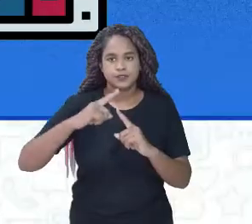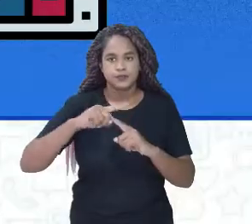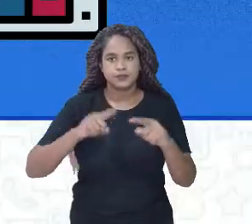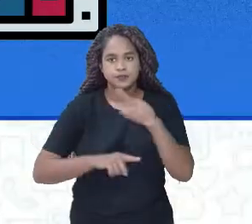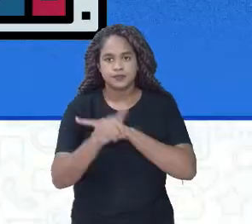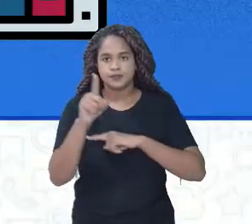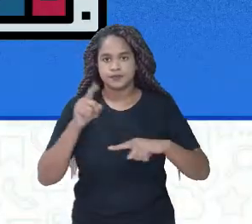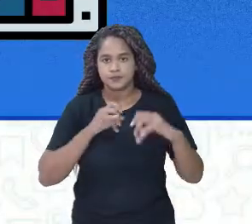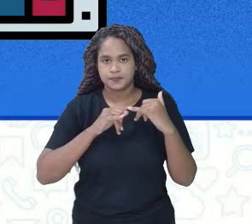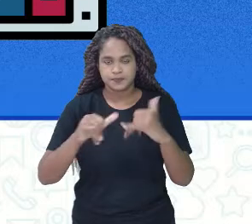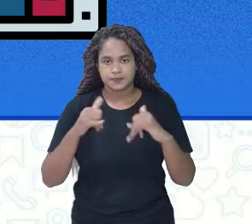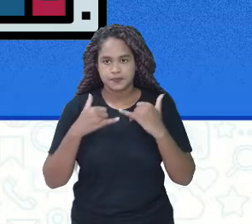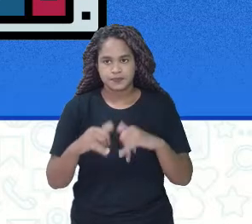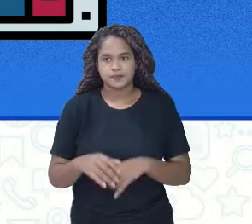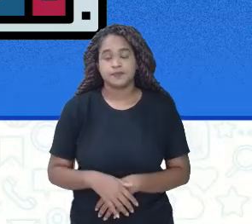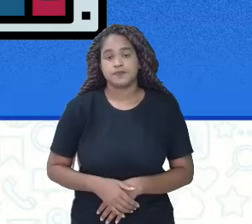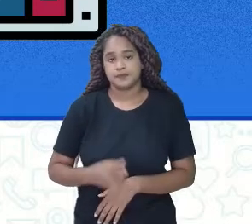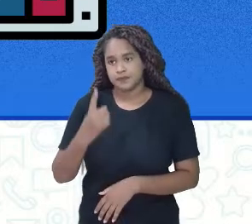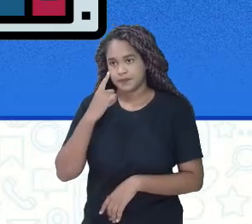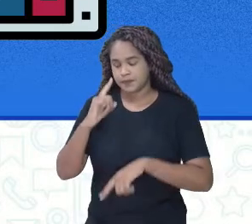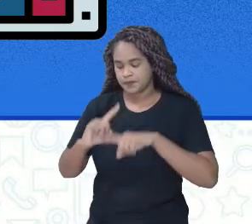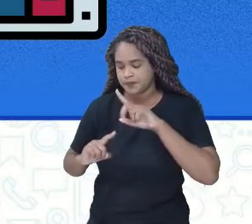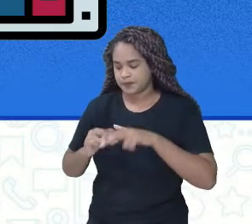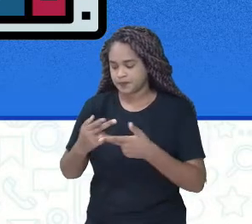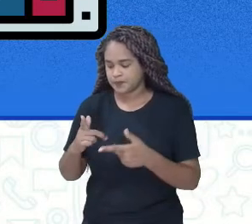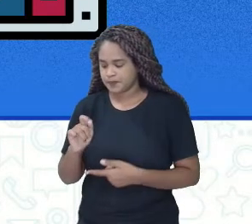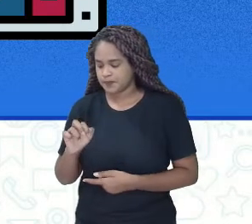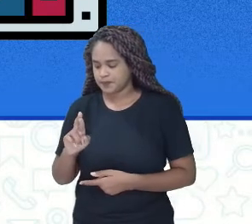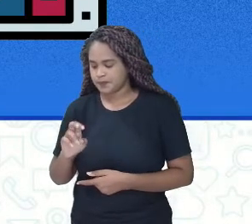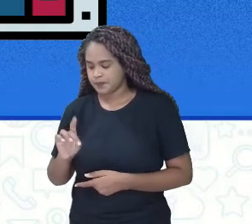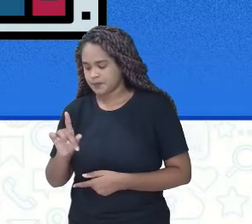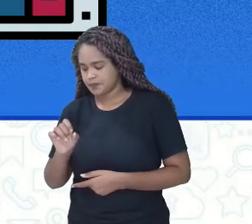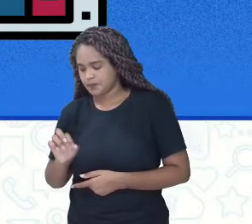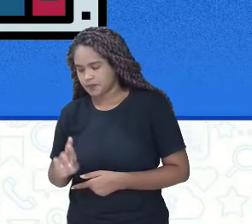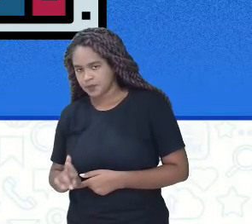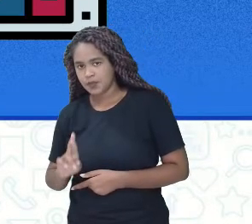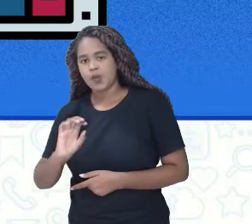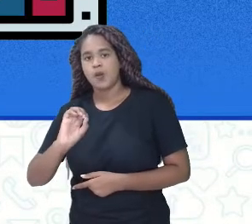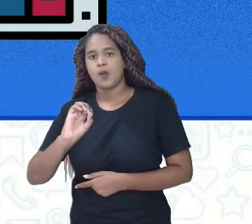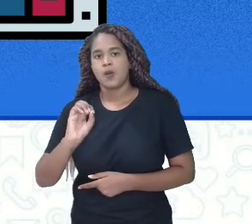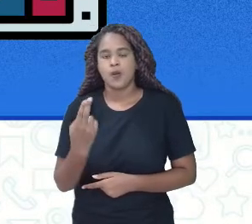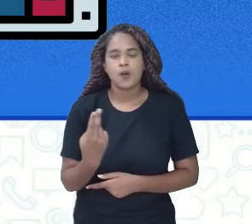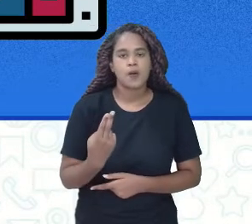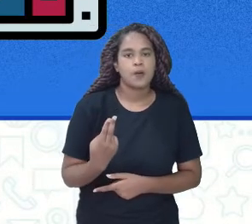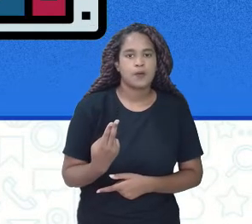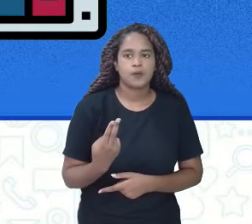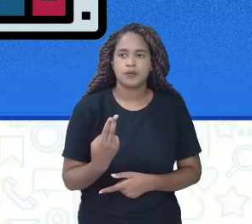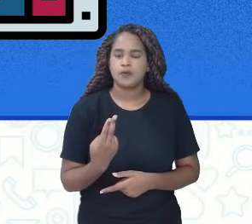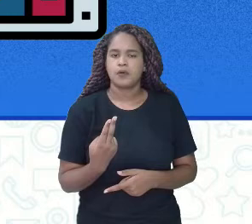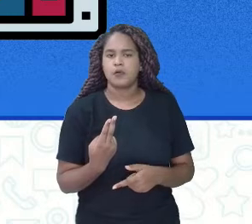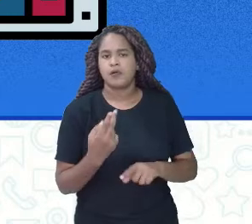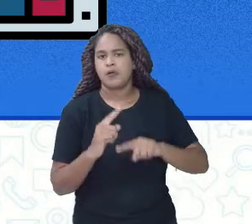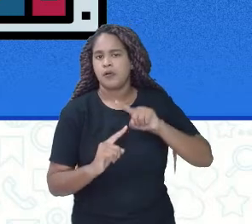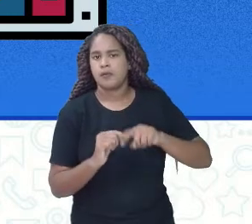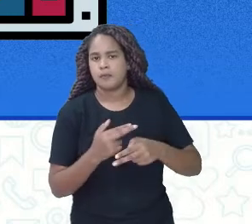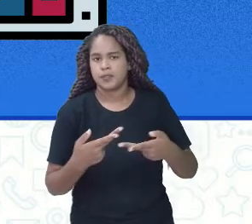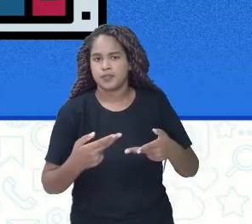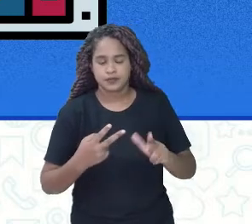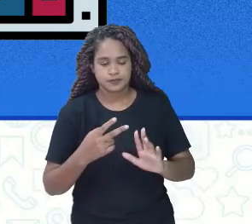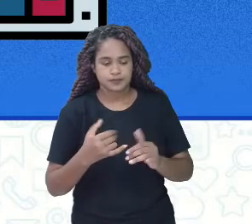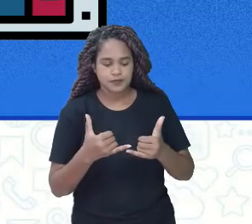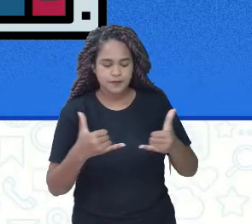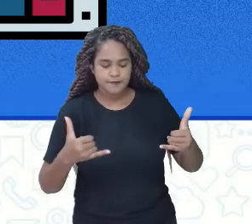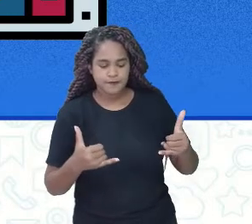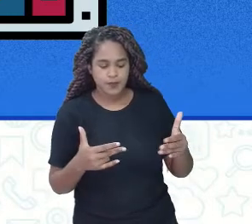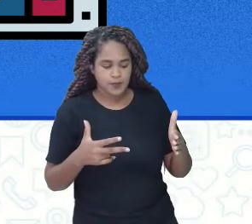Então, quando os geradores ou os aparelhos de um circuito, eles são ligados no mesmo fio, então dizemos